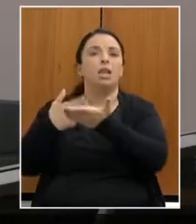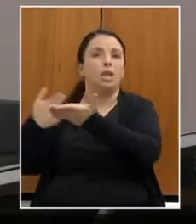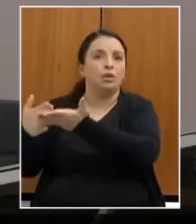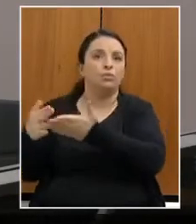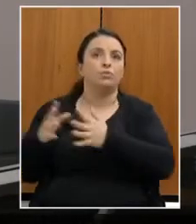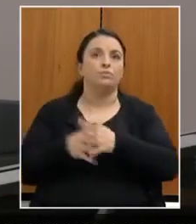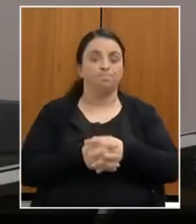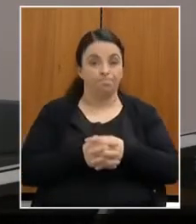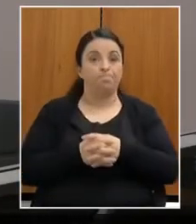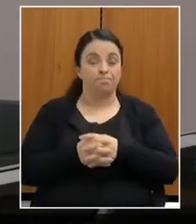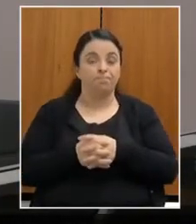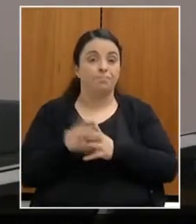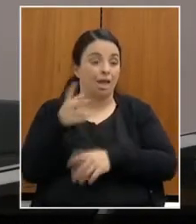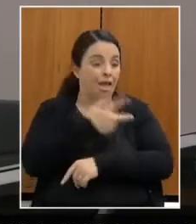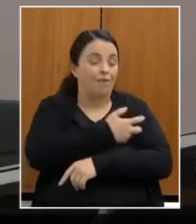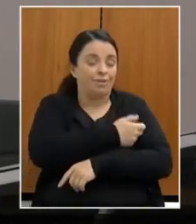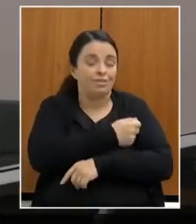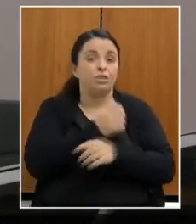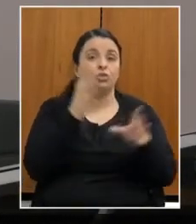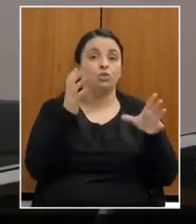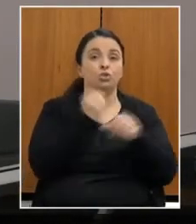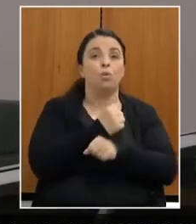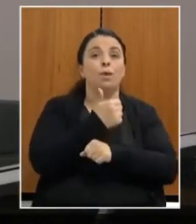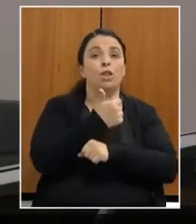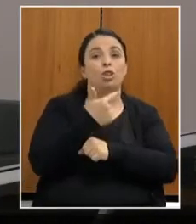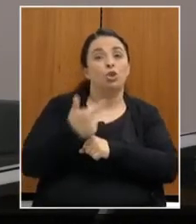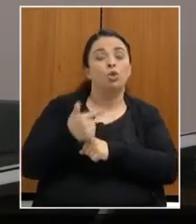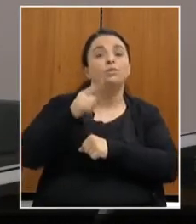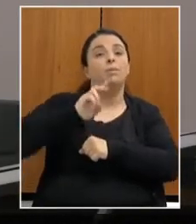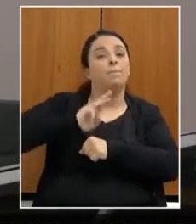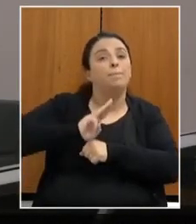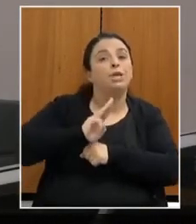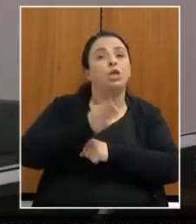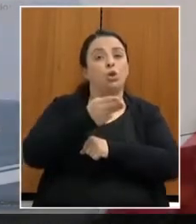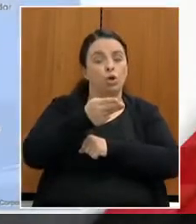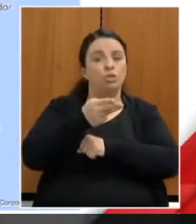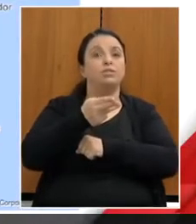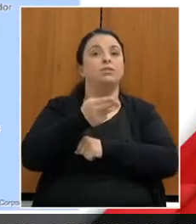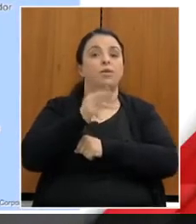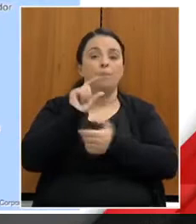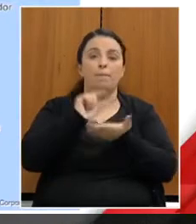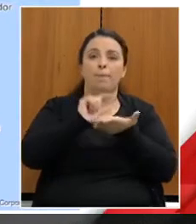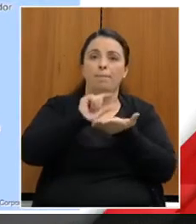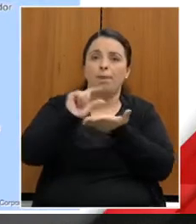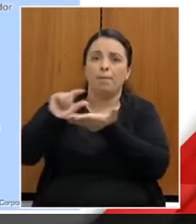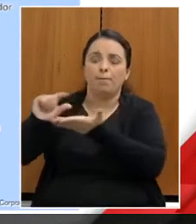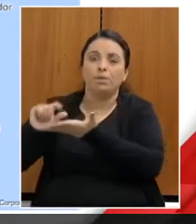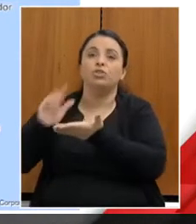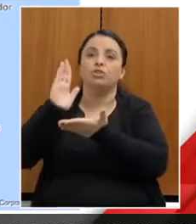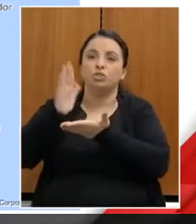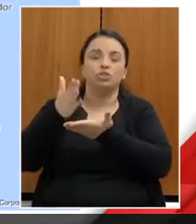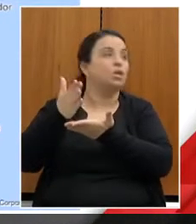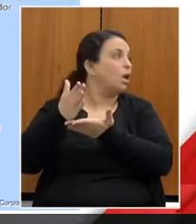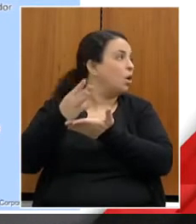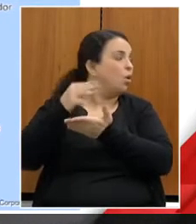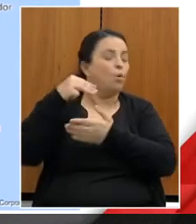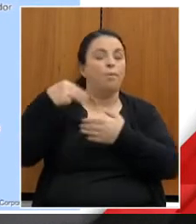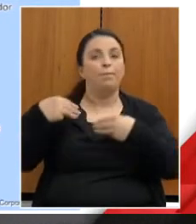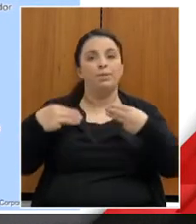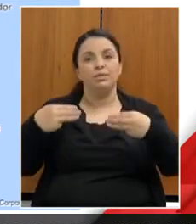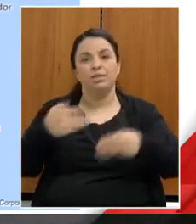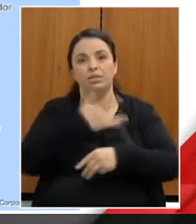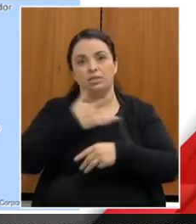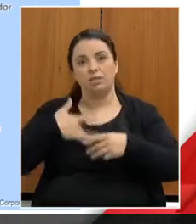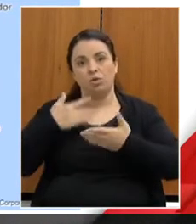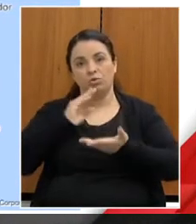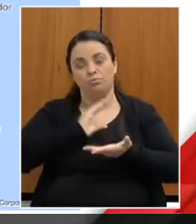12.663.304 vacinas foram entregues pelo Ministério da Saúde. Pouco,